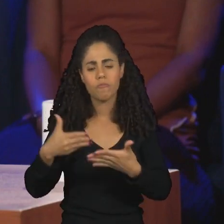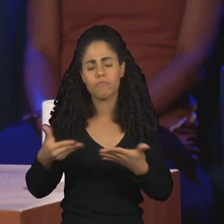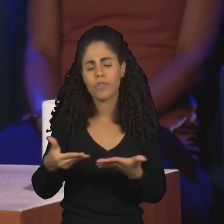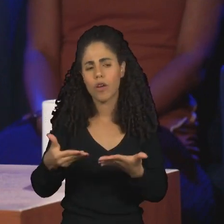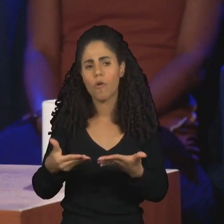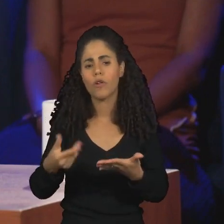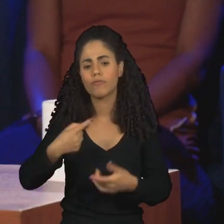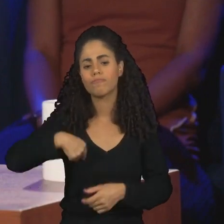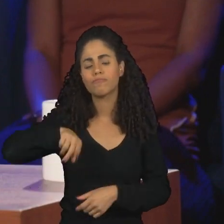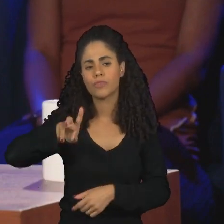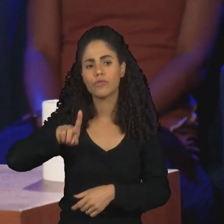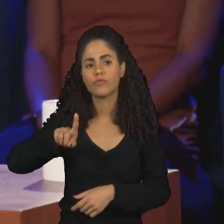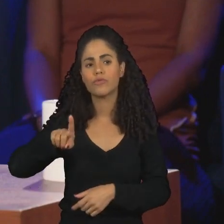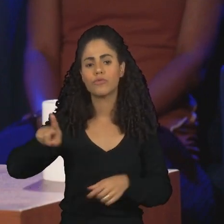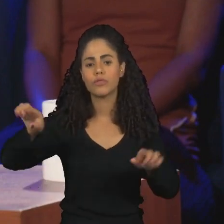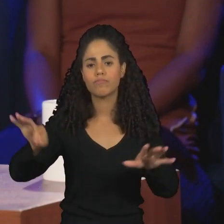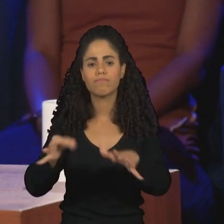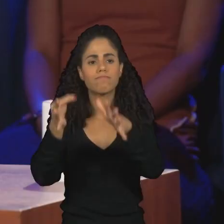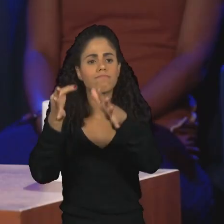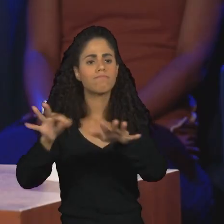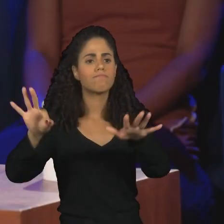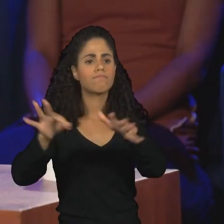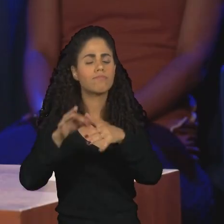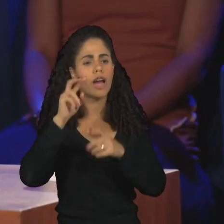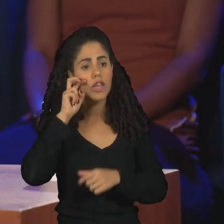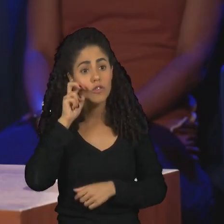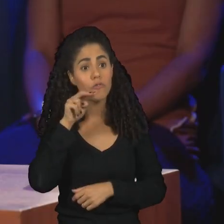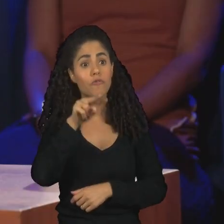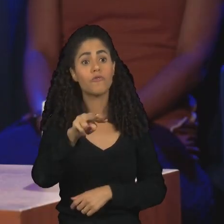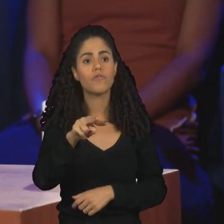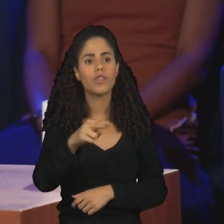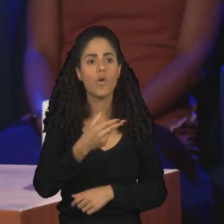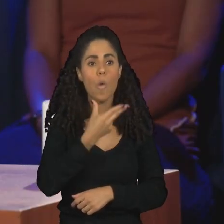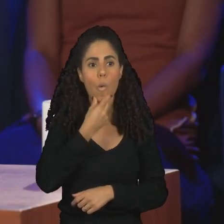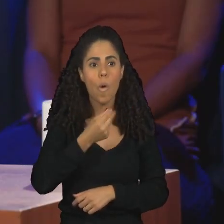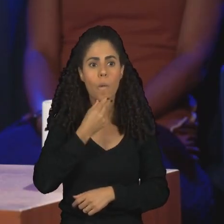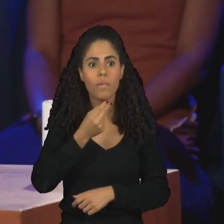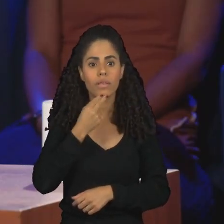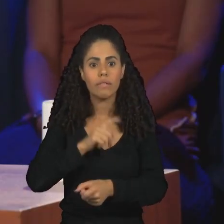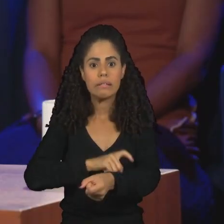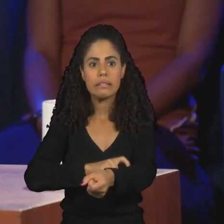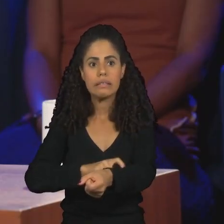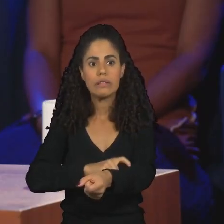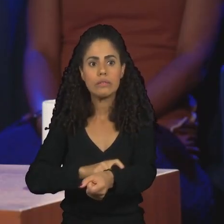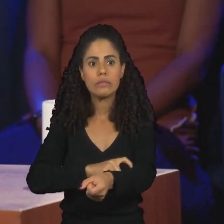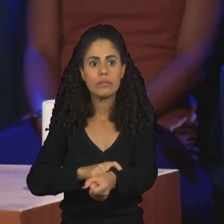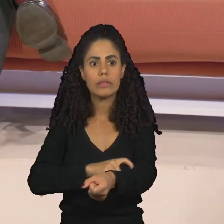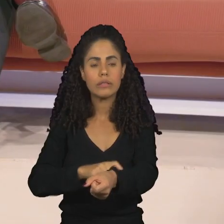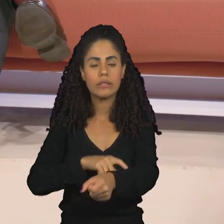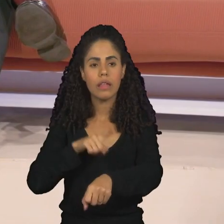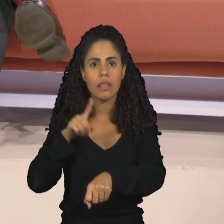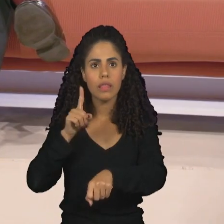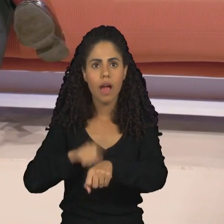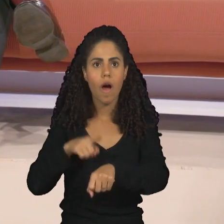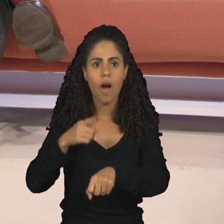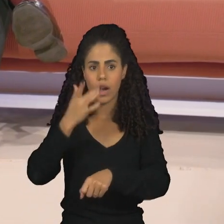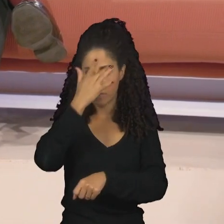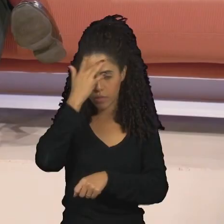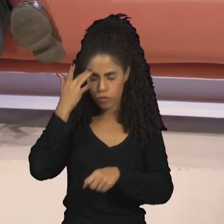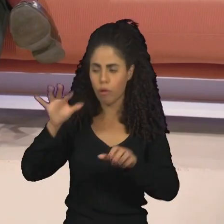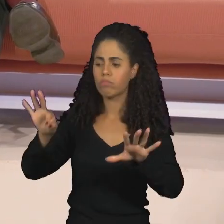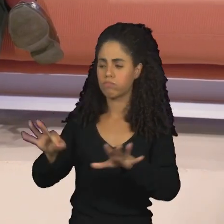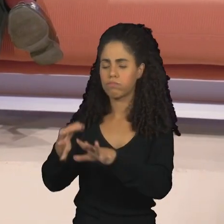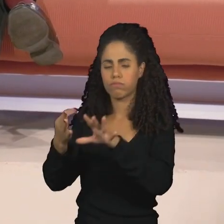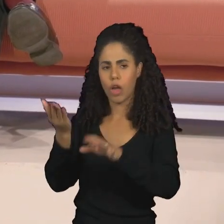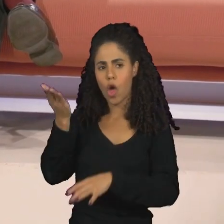numa orquestra e eu vi o solista muito tenso assim para tocar um instrumento dele, e o maestro era um maestro